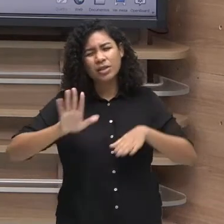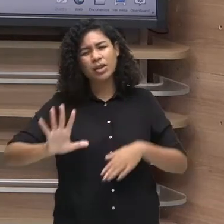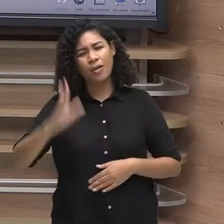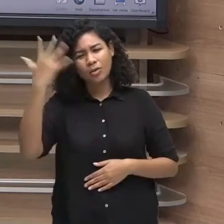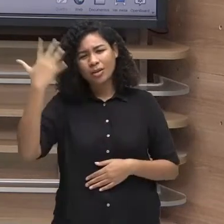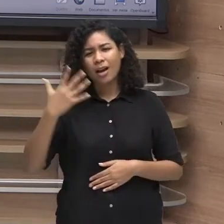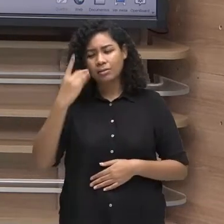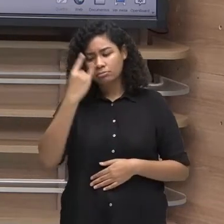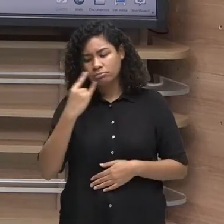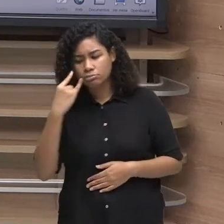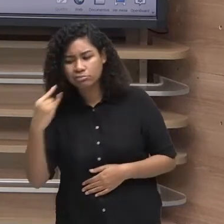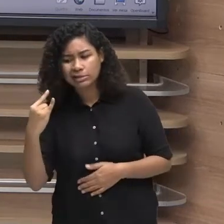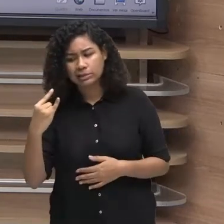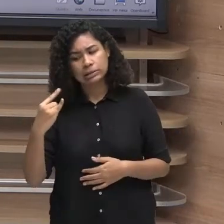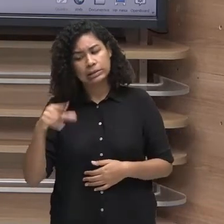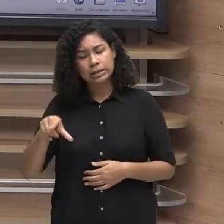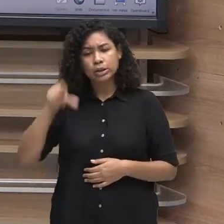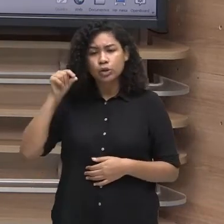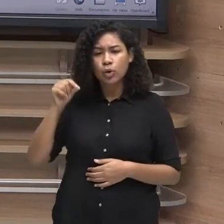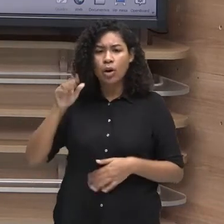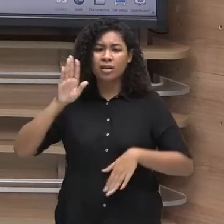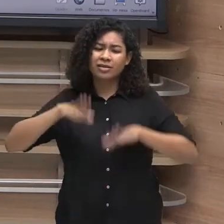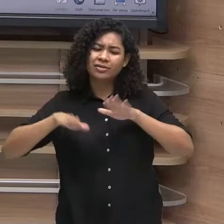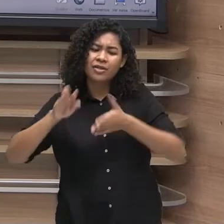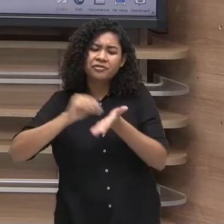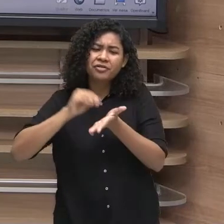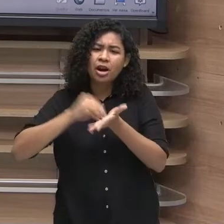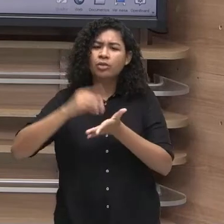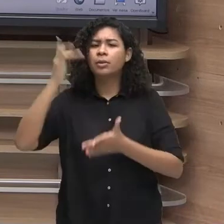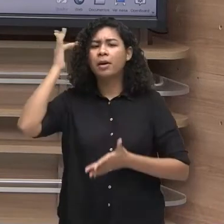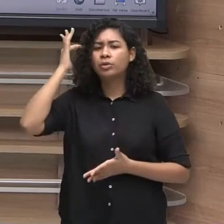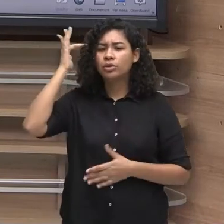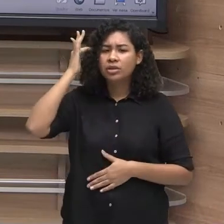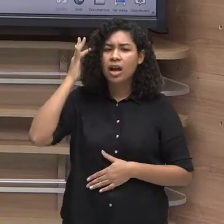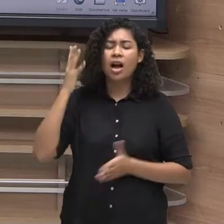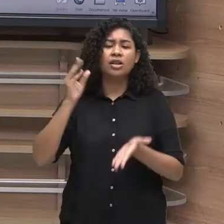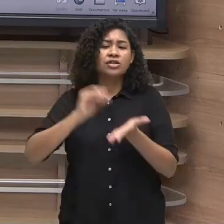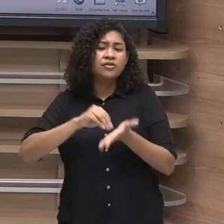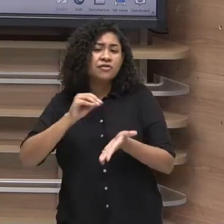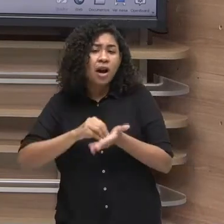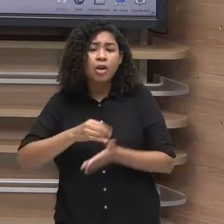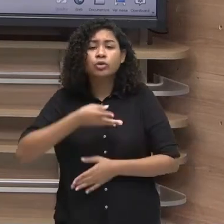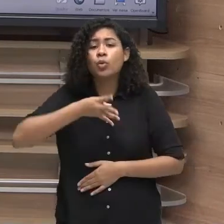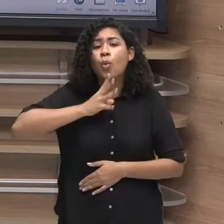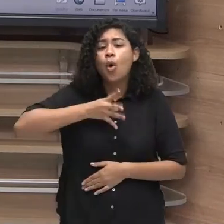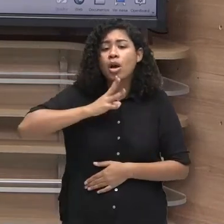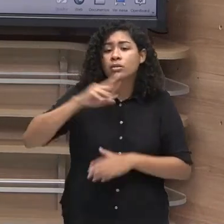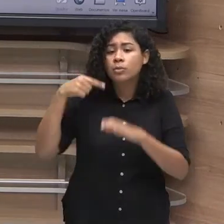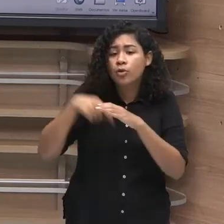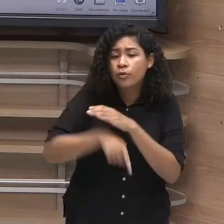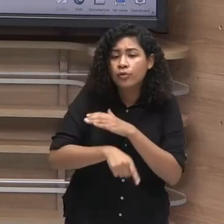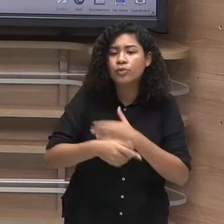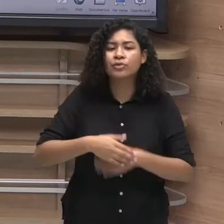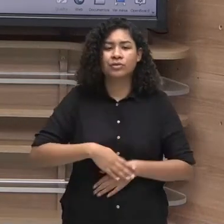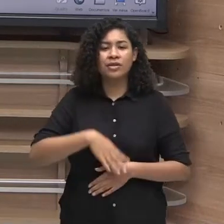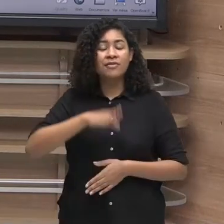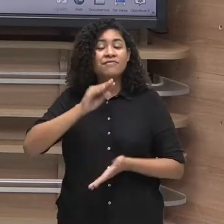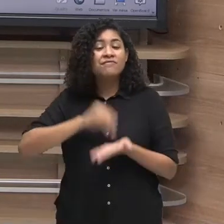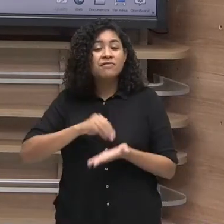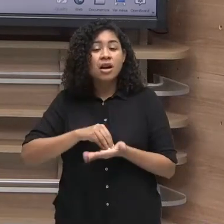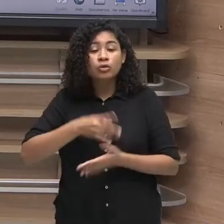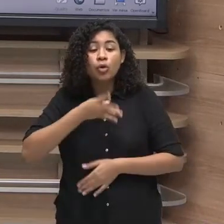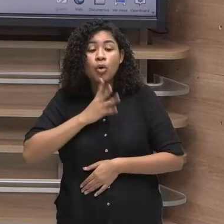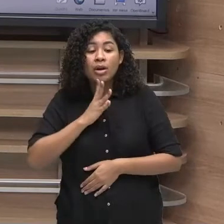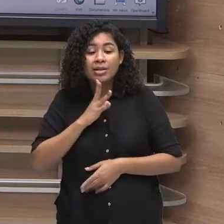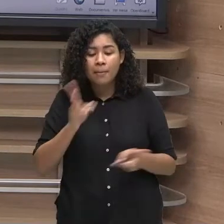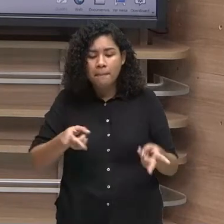escolhas por falta de discernimento, de maturidade, de caráter, falta de conhecimento, falta de discernimento.